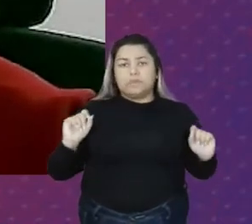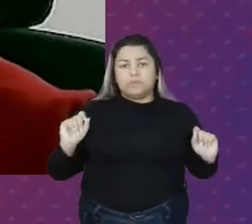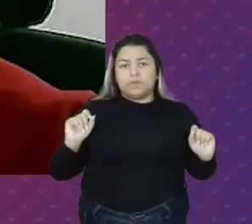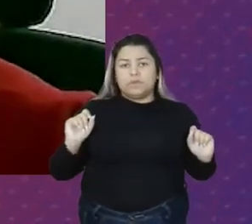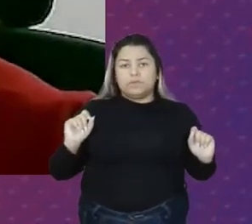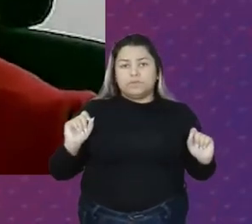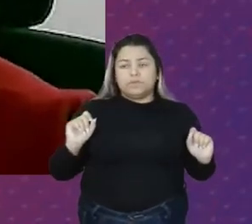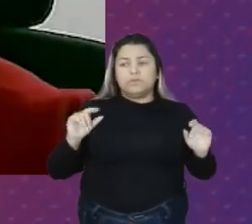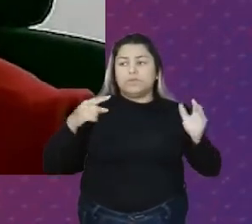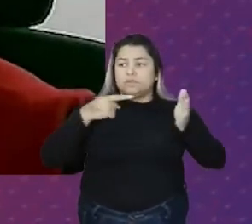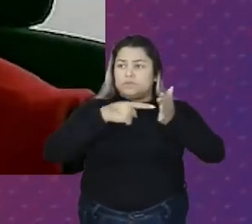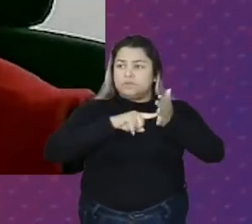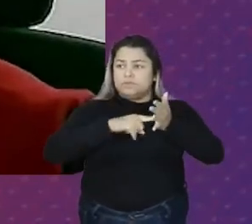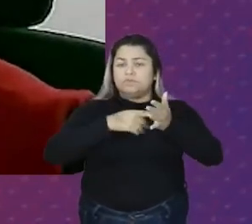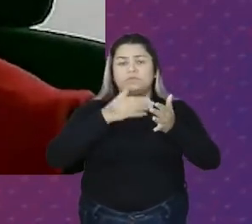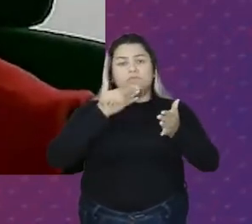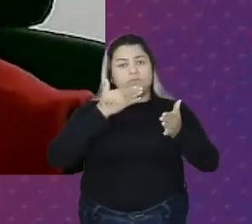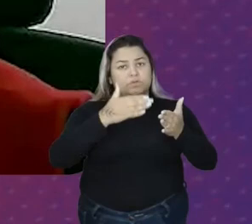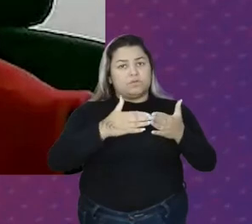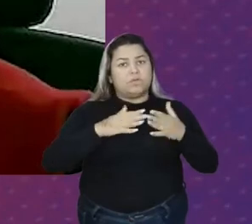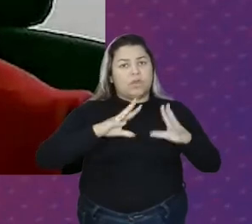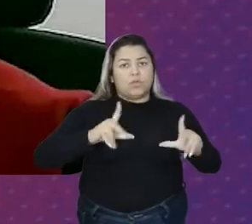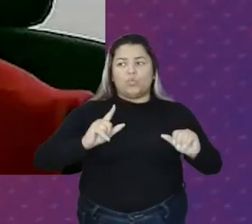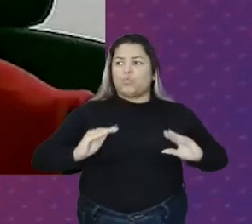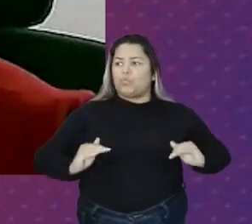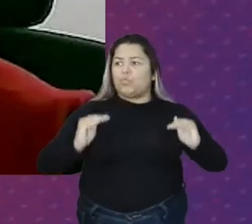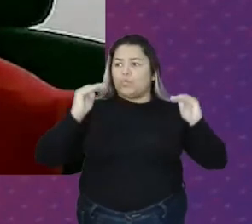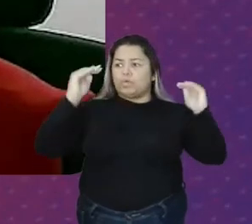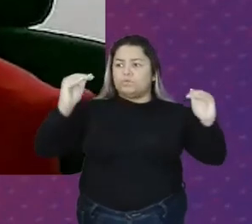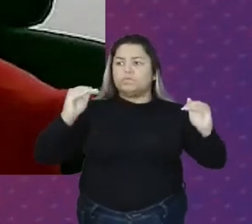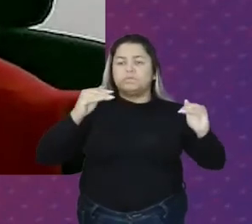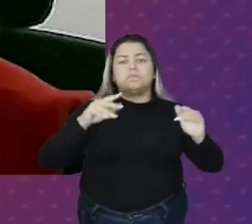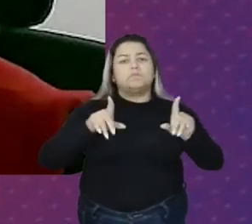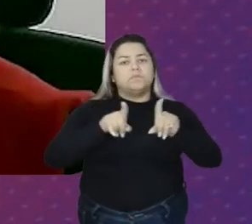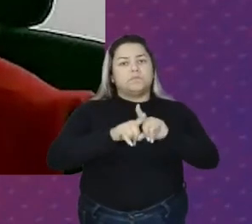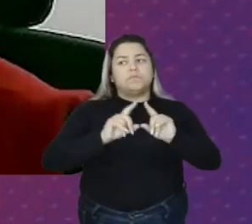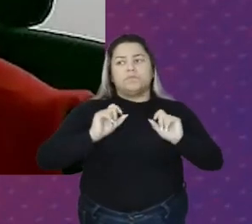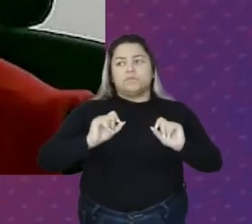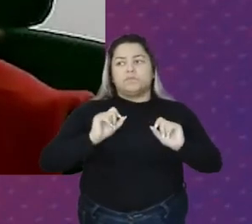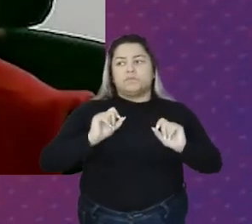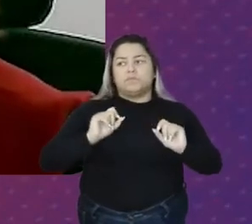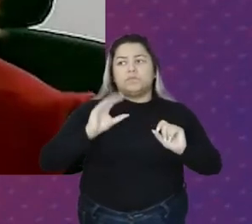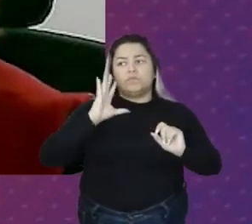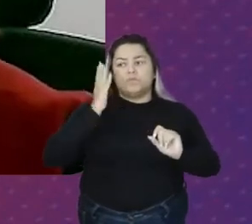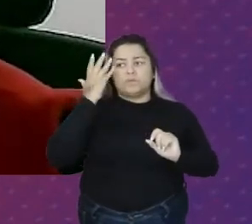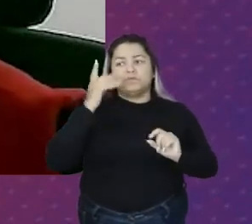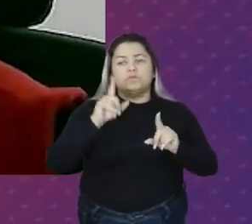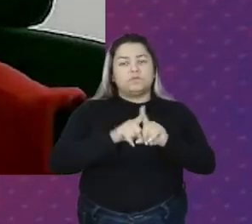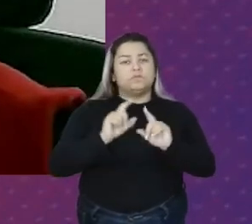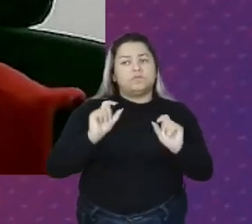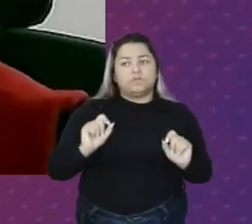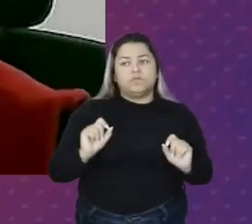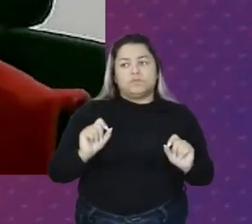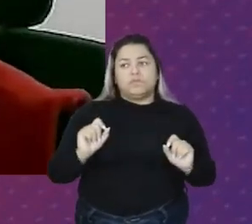e denunciando, pedindo que as autoridades tomassem providências. Acabou que eu fui